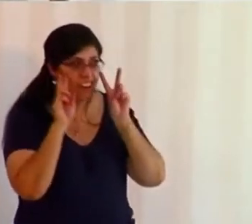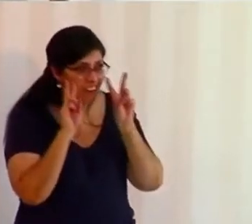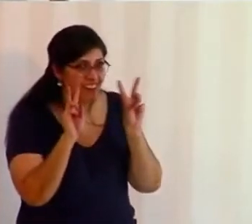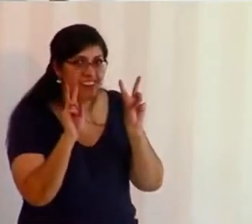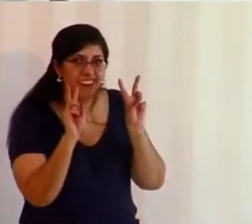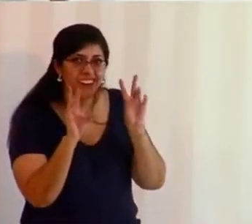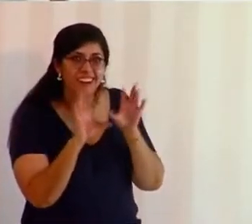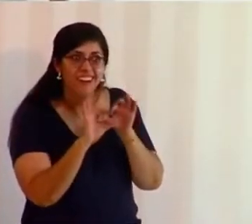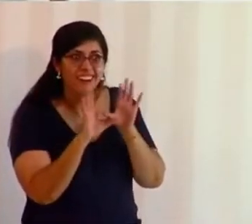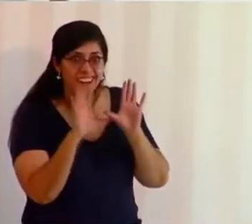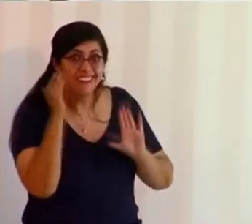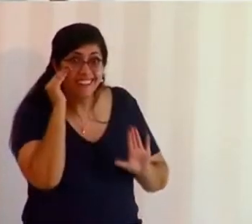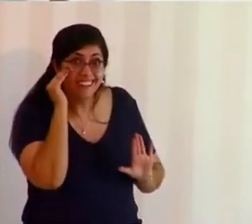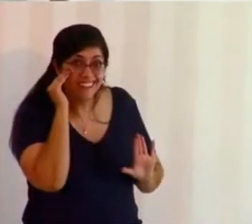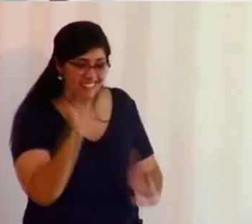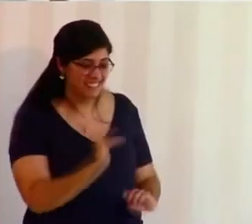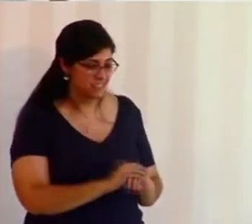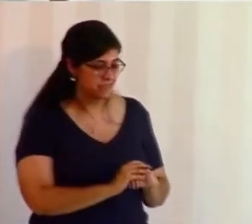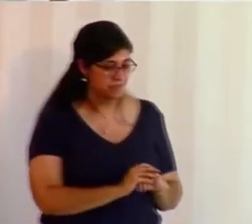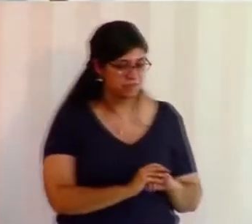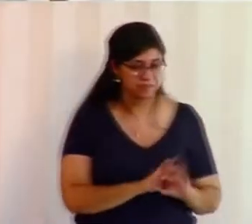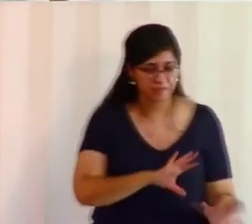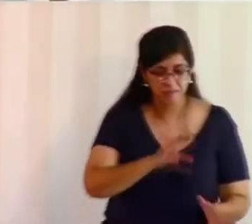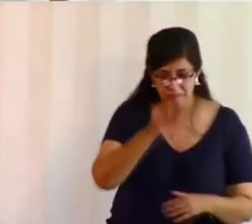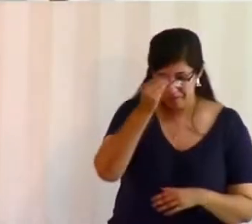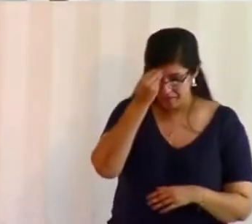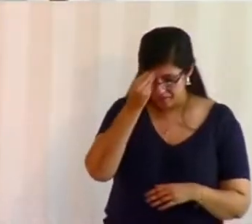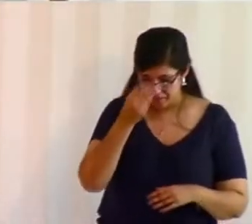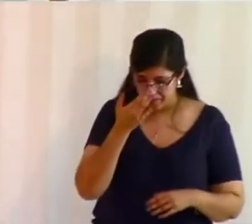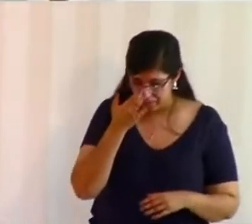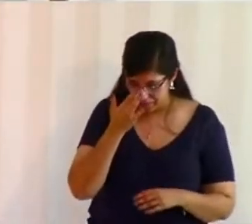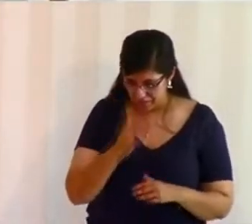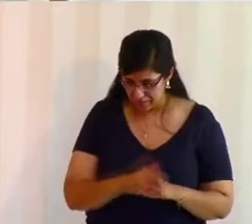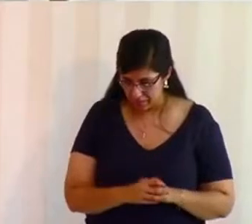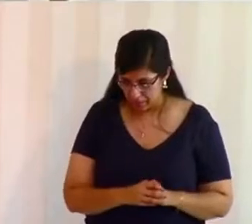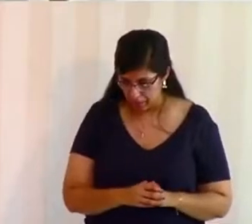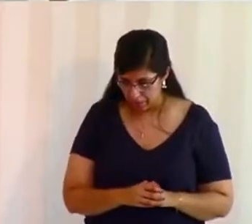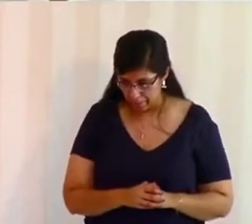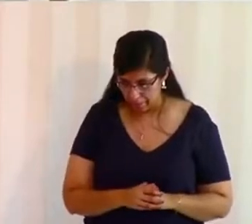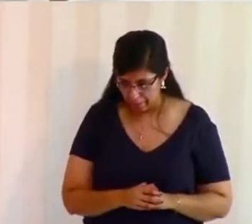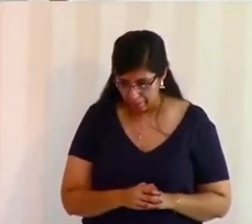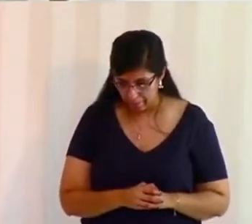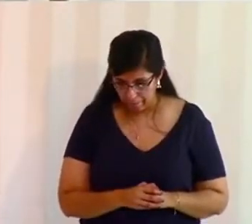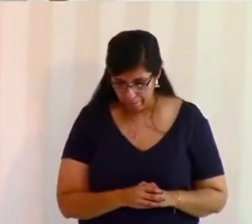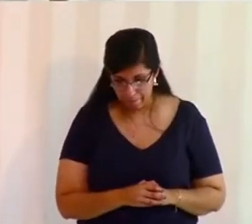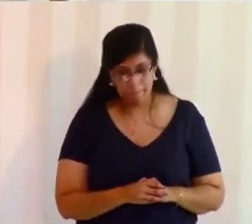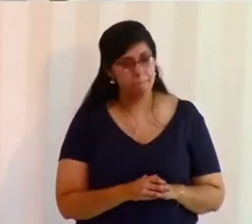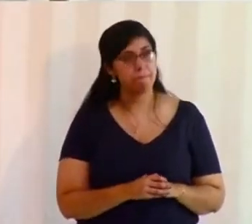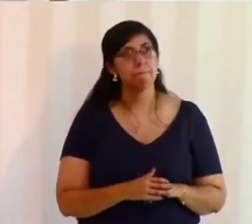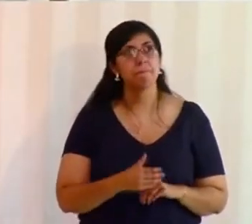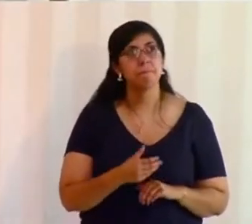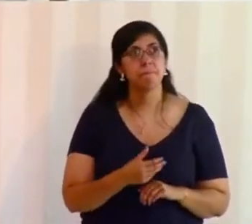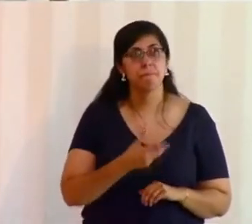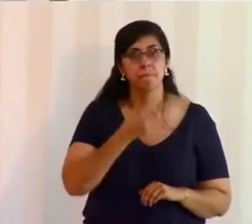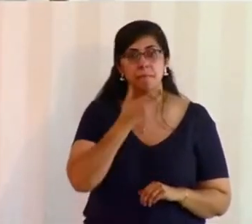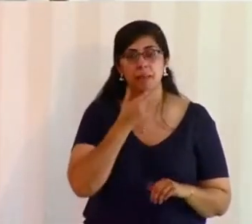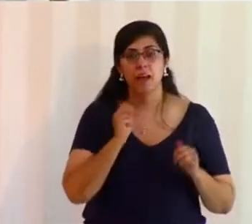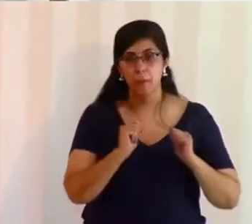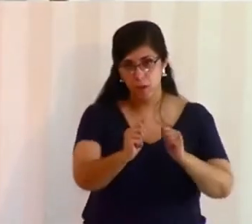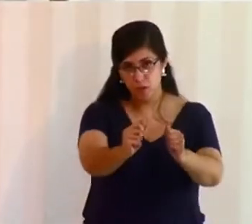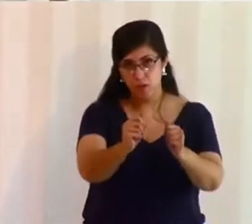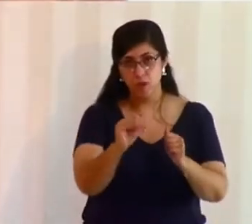Irmãos, os apóstolos, como Pedro fez na entrada da Porta Formosa, quando ele disse para aquele coxo, eu não tenho prata, eu não tenho ouro, mas em nome